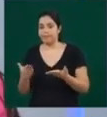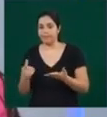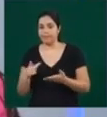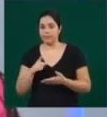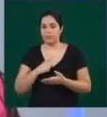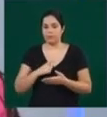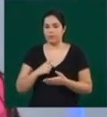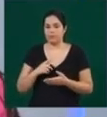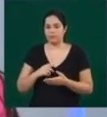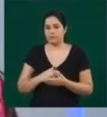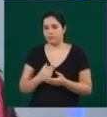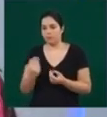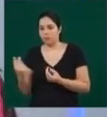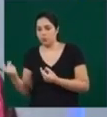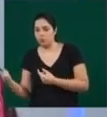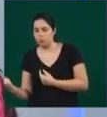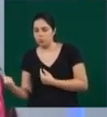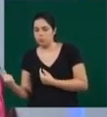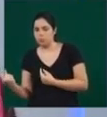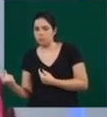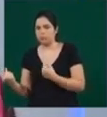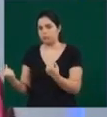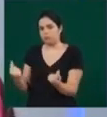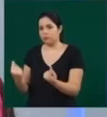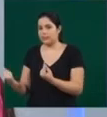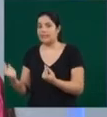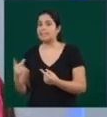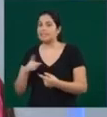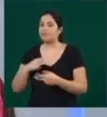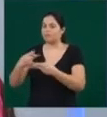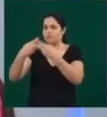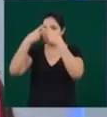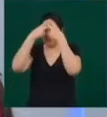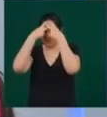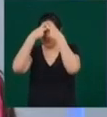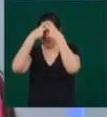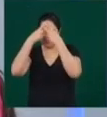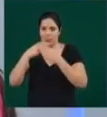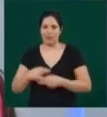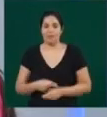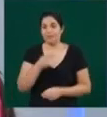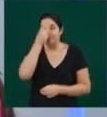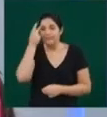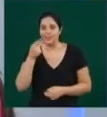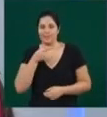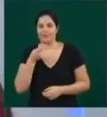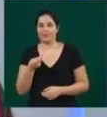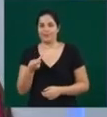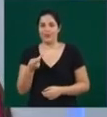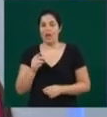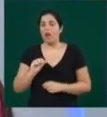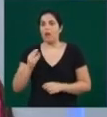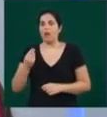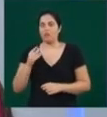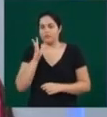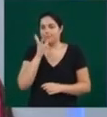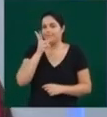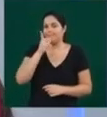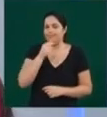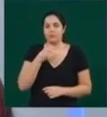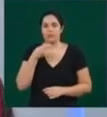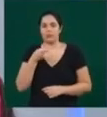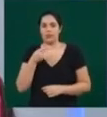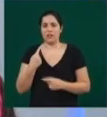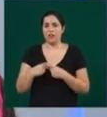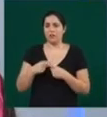tanto às vezes o assédio moral quanto o sexual, um trauma psicológico, a pessoa às vezes ela não fala, né? Ou ela demora muito a falar, pela vergonha,